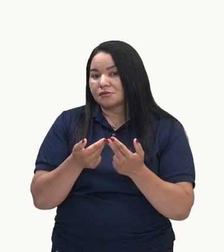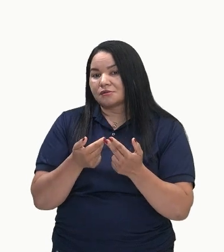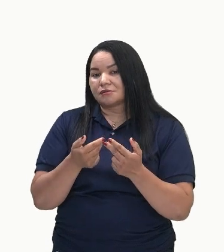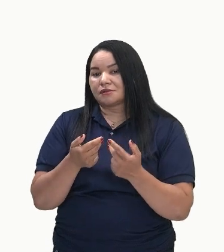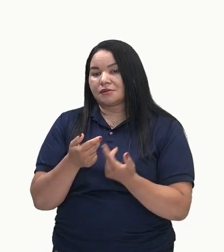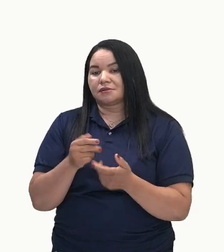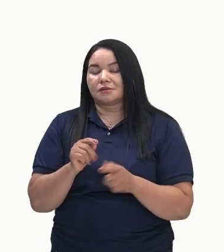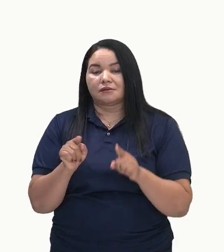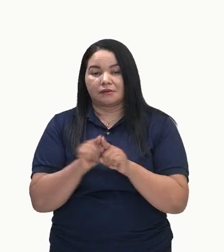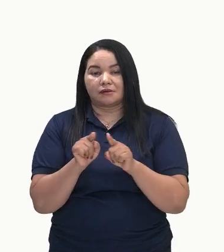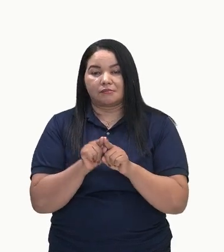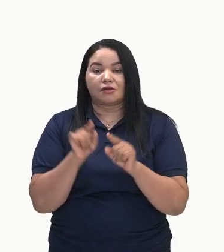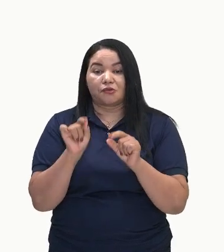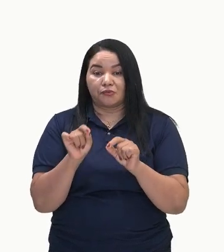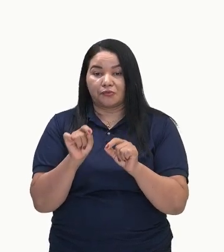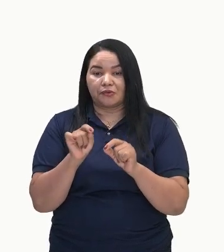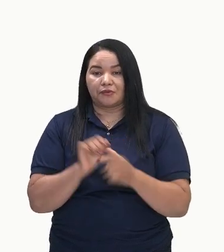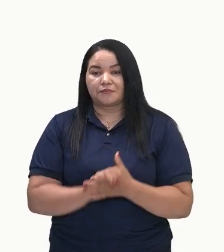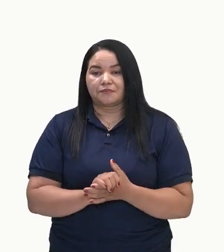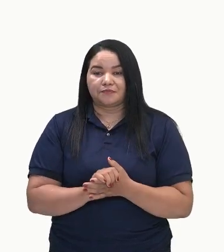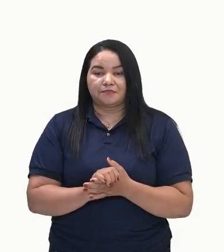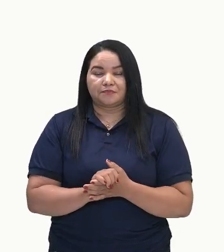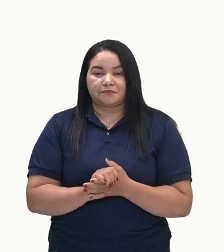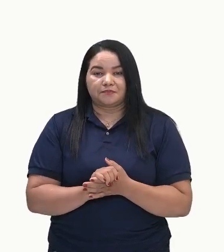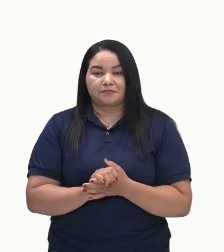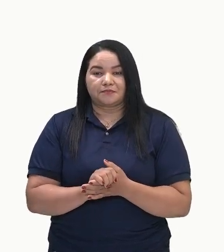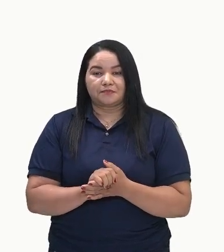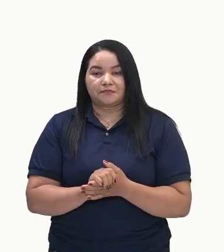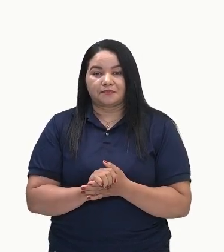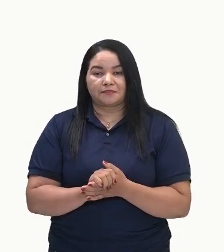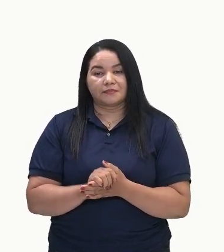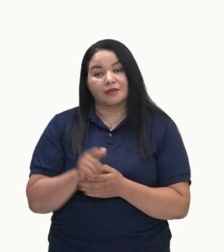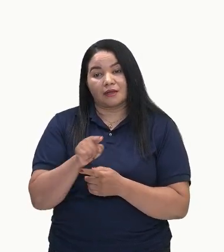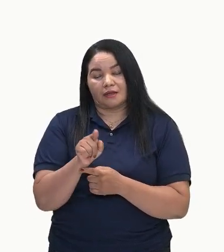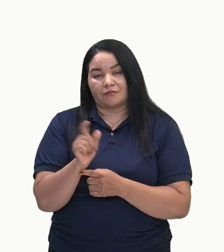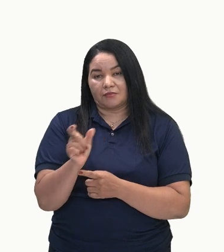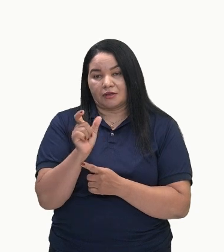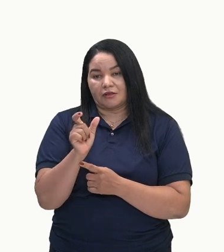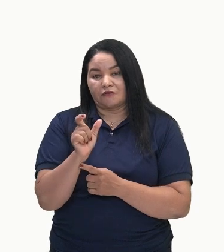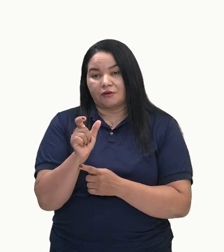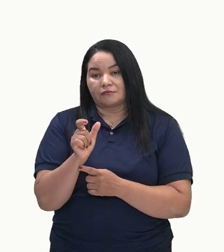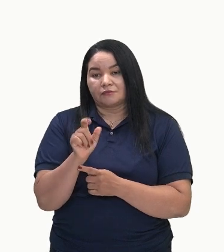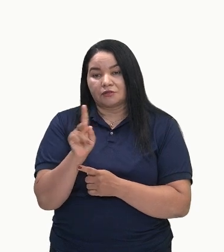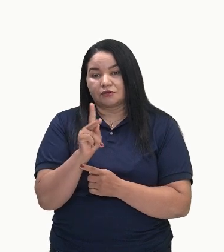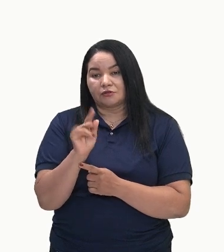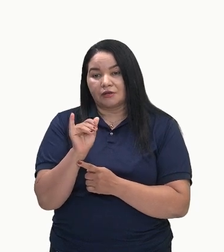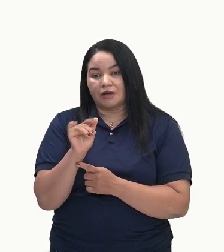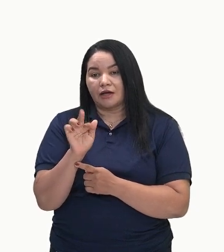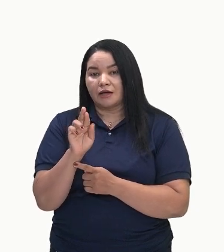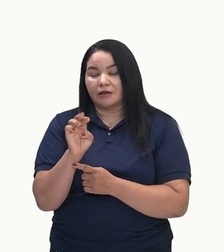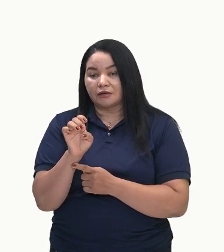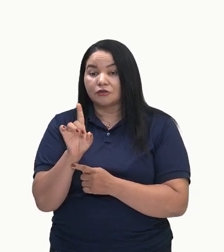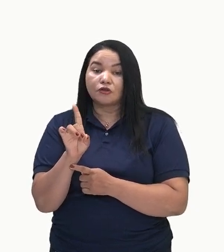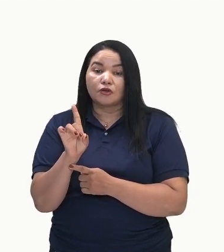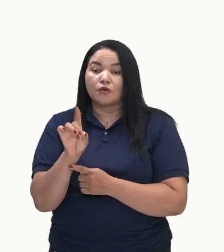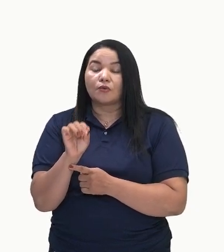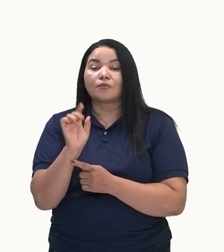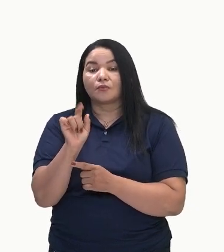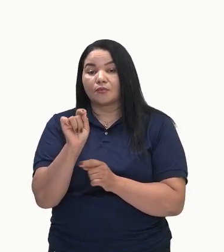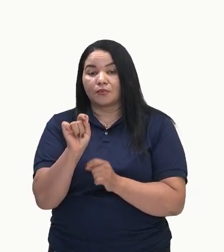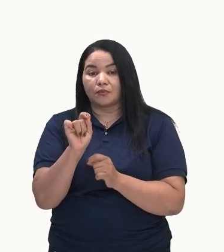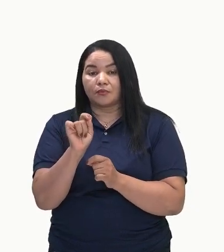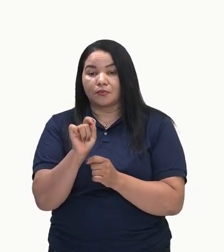tutor. Ela foi admitida. A palavrinha hired quer dizer admitida. Foi contratada como